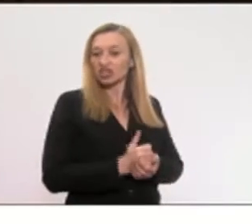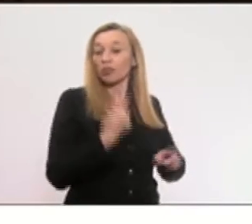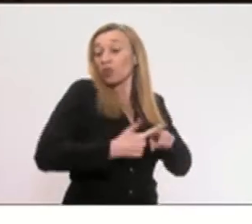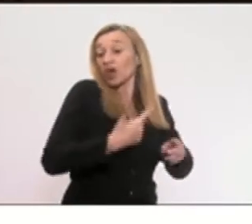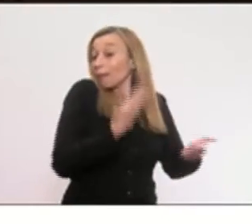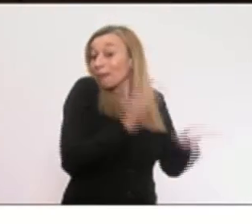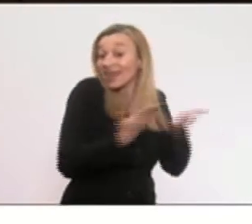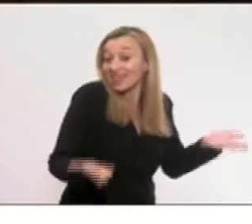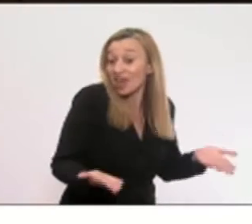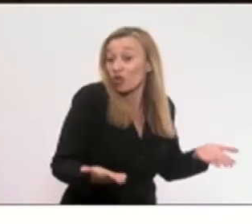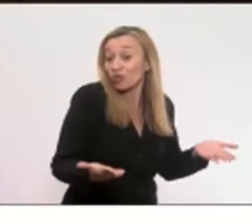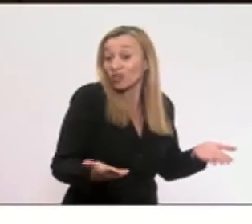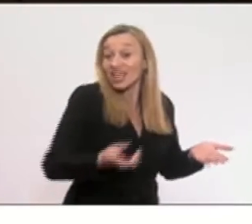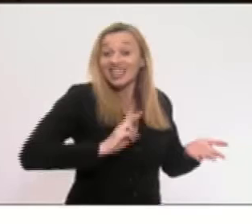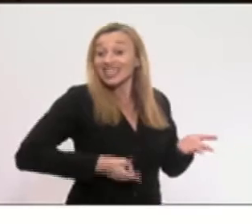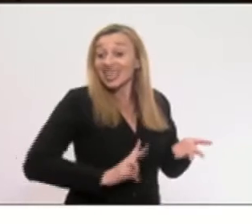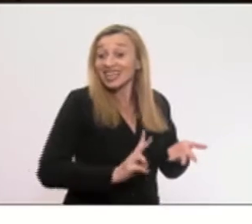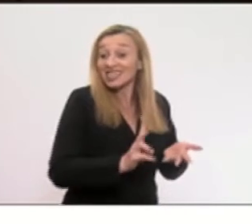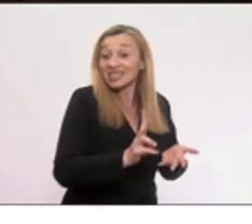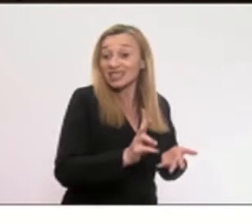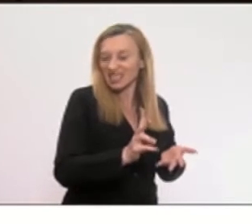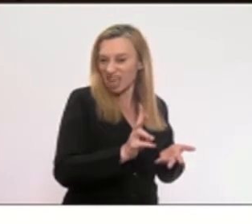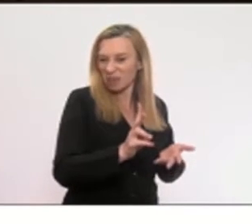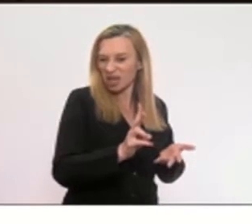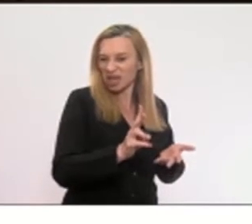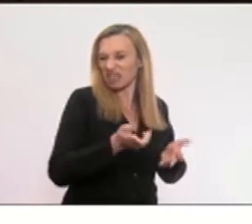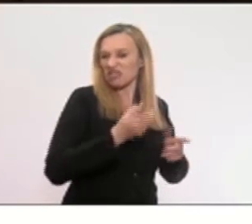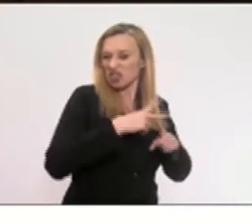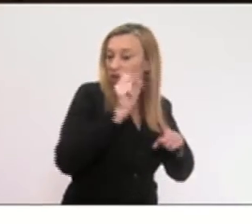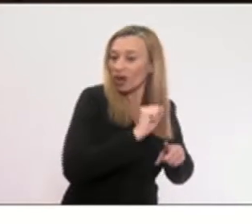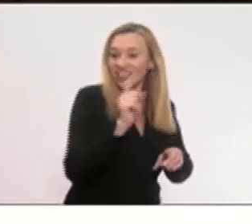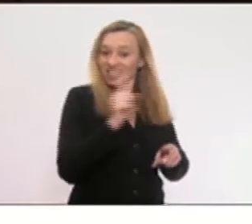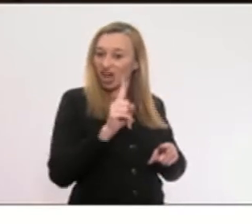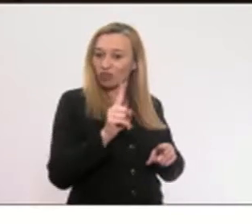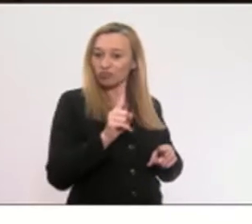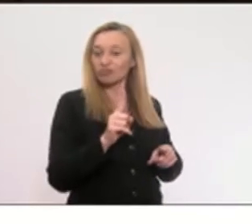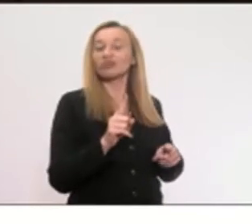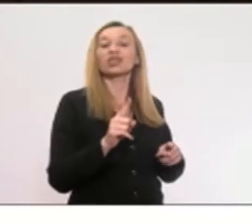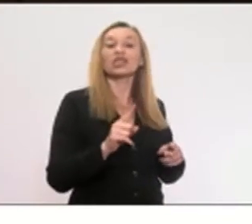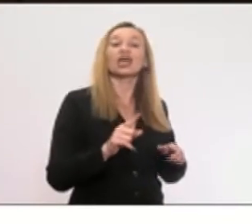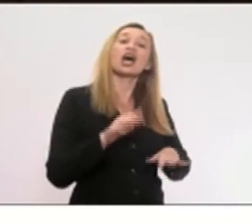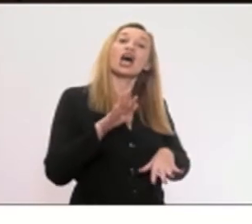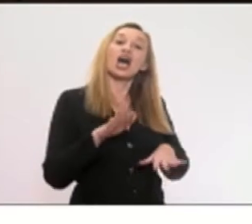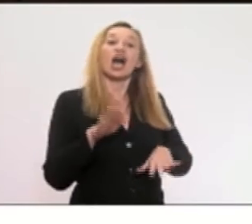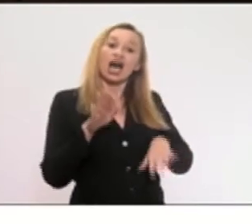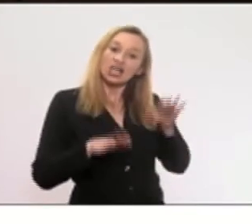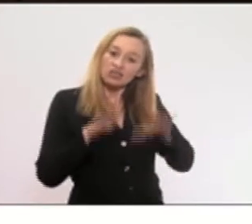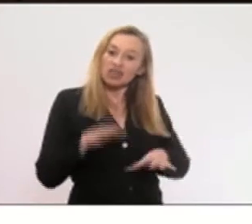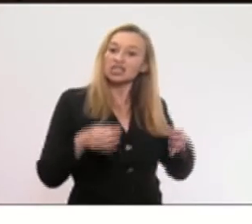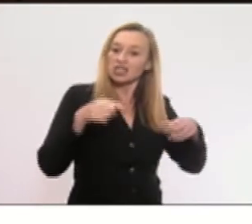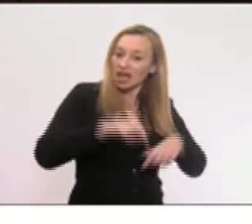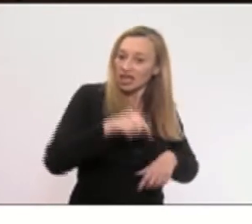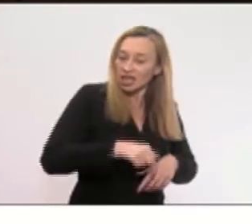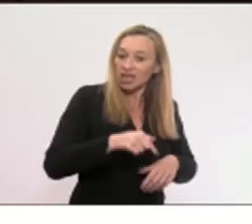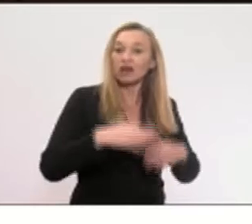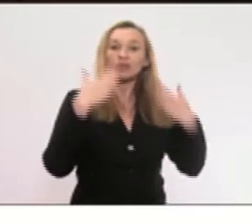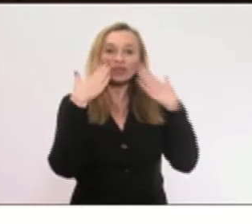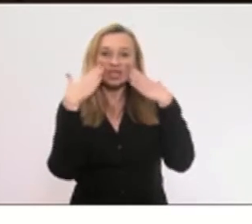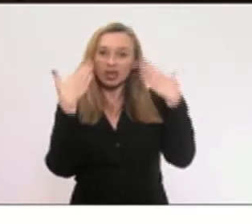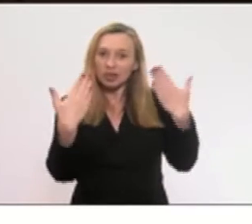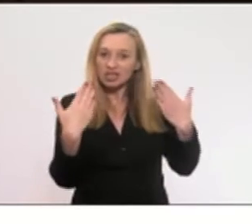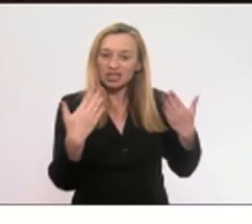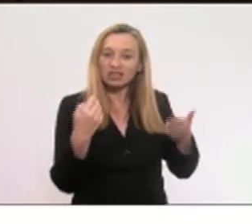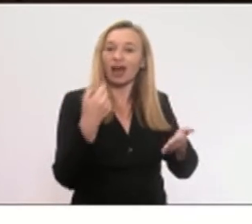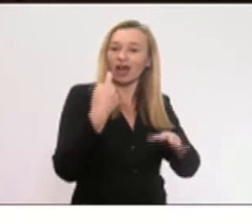sempre perderão, mas que no parlamento, muitas vezes, a gente tem conseguido apresentar a